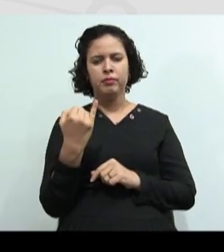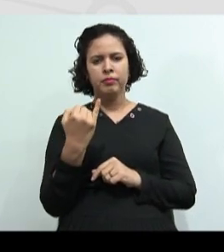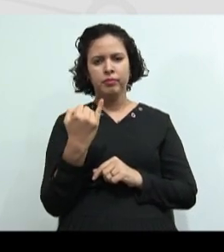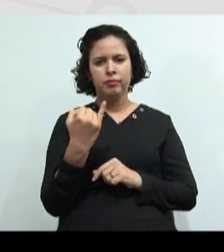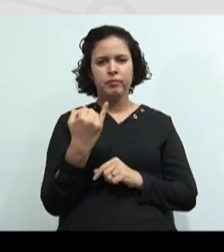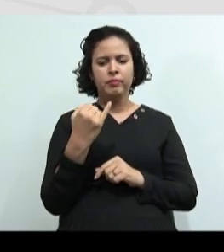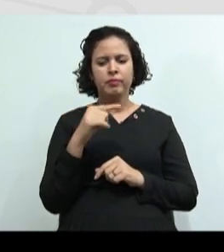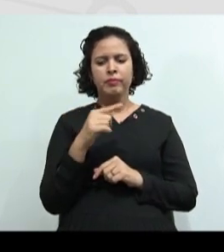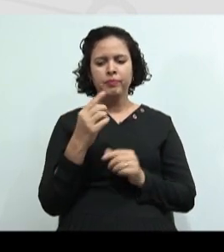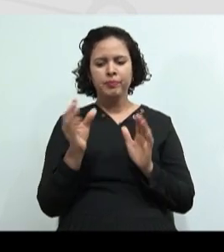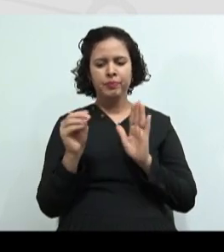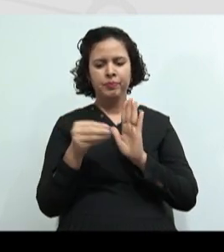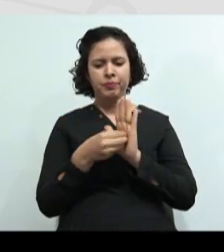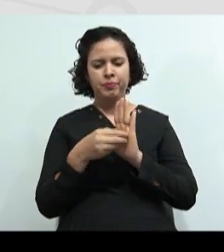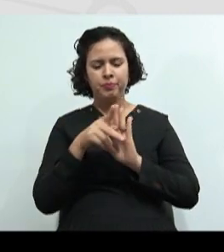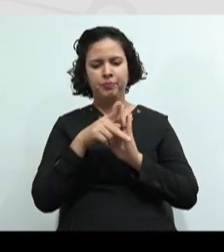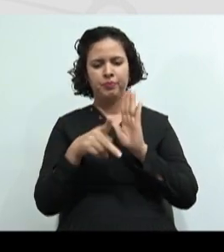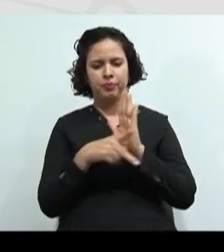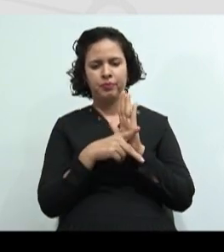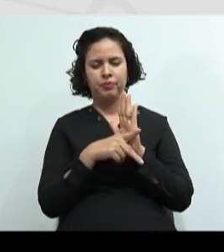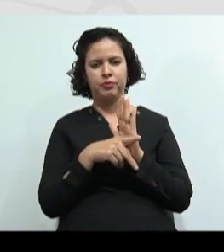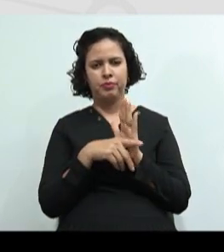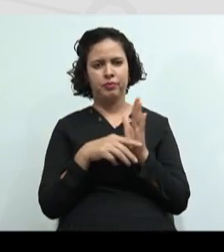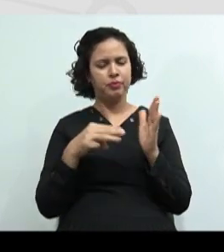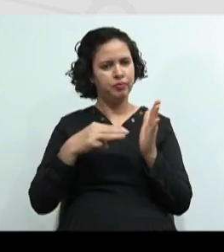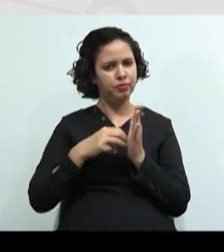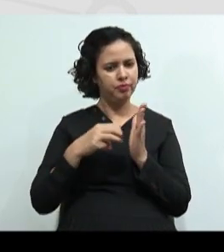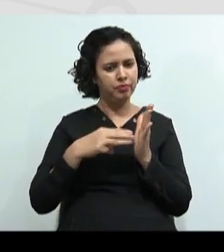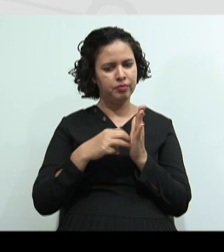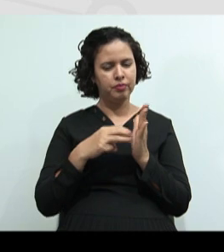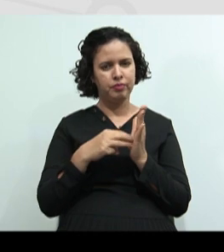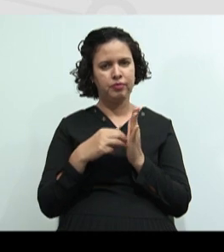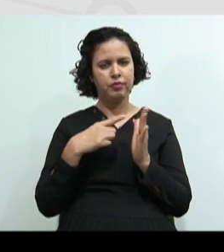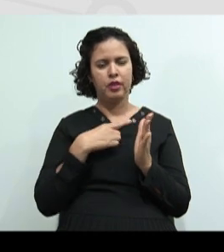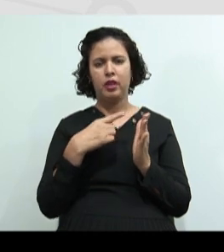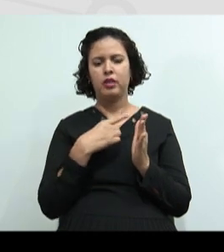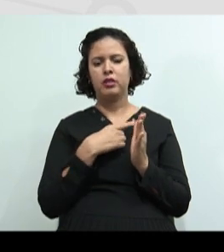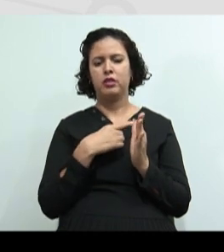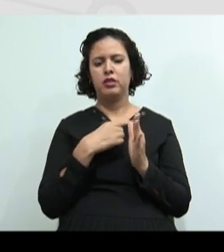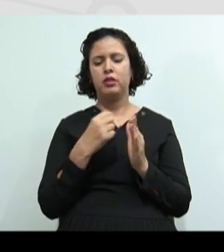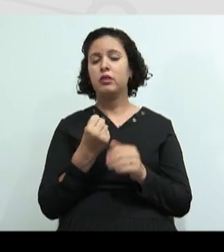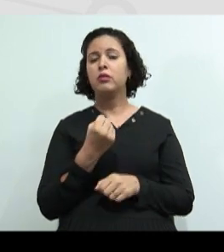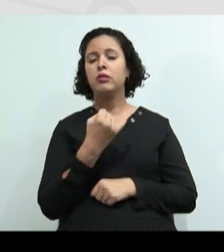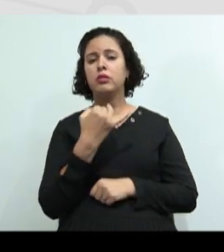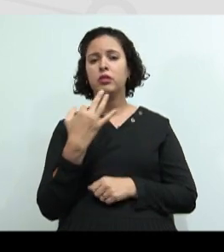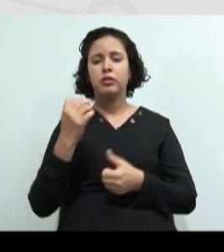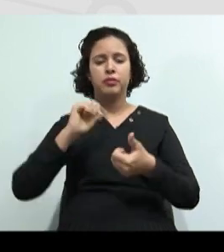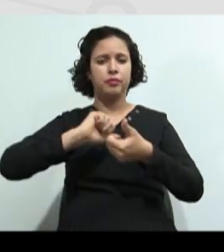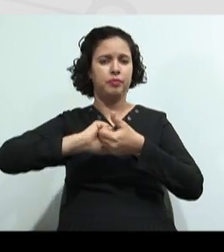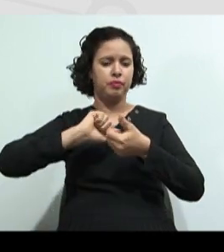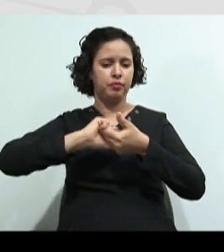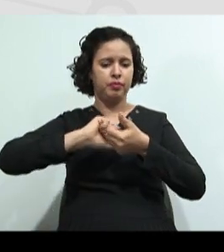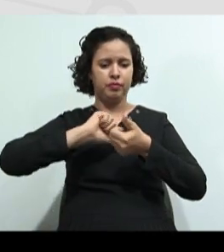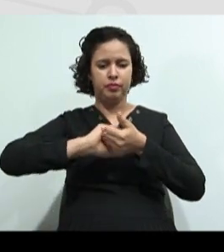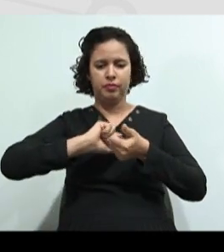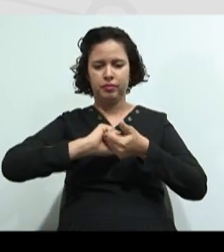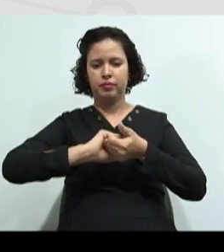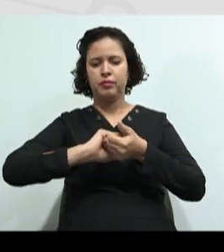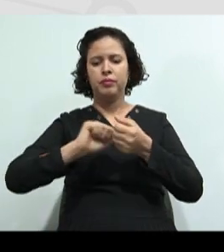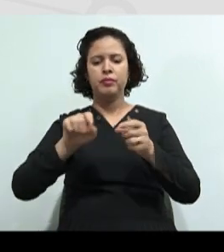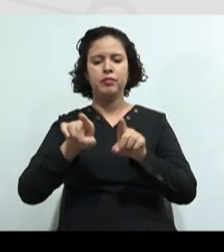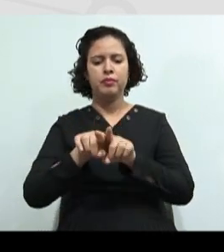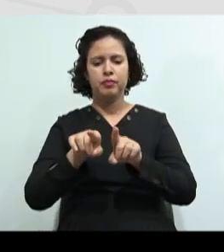você estabelece padrão, você cria também um método, e esse método, ele tem de mensuração quantitativa e qualitativa, nós falamos isso, tá?